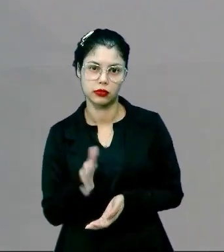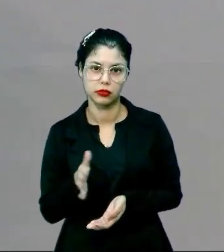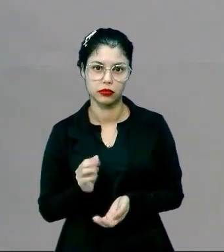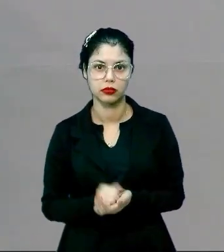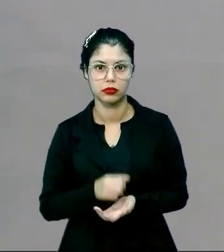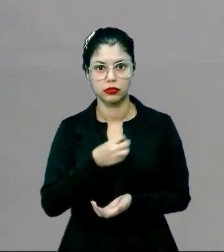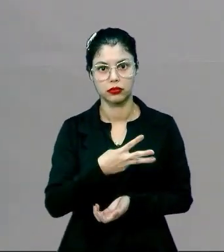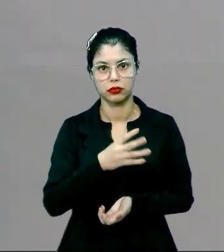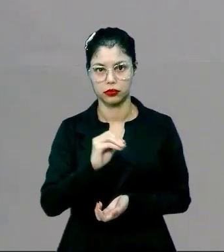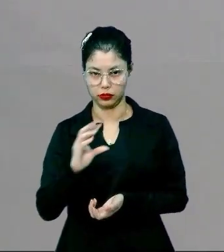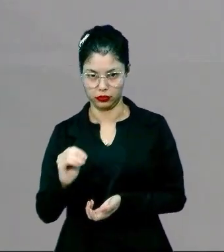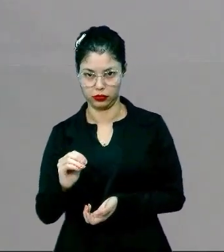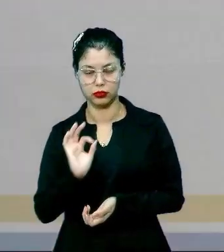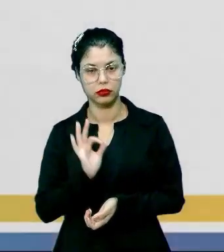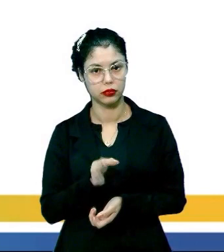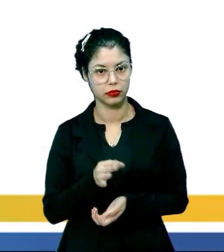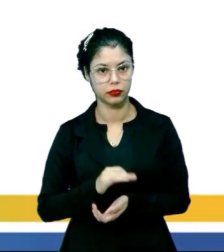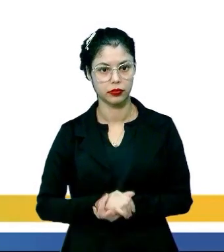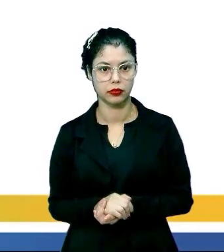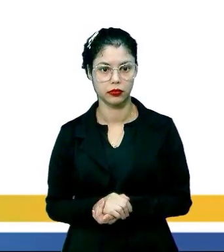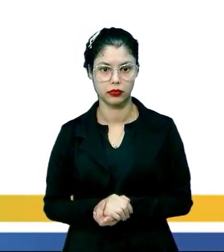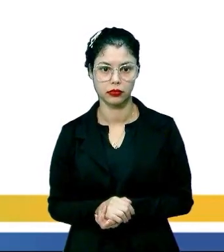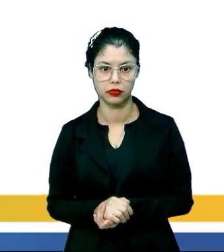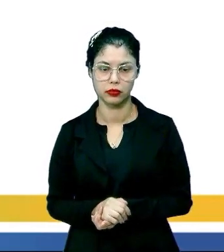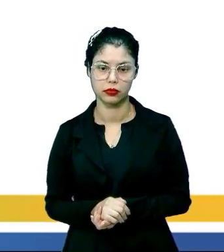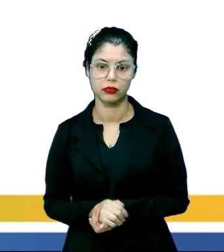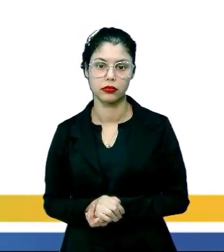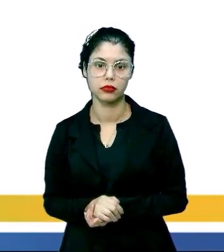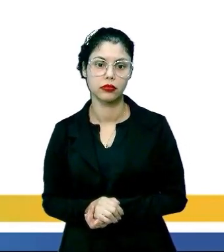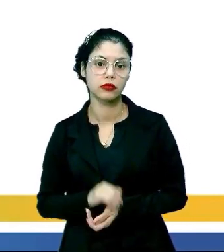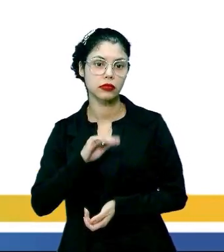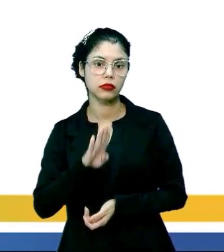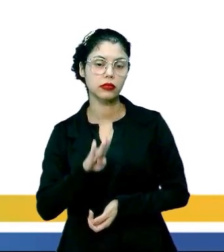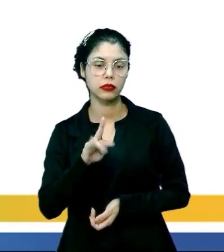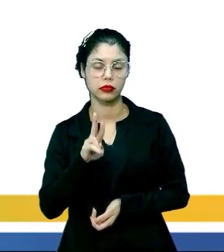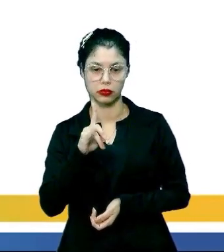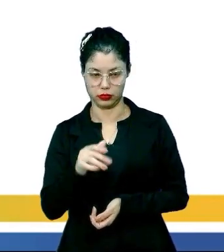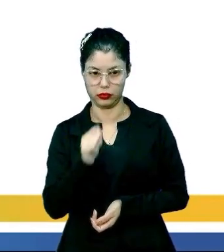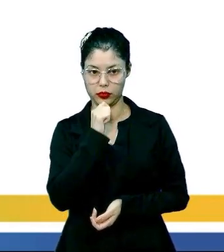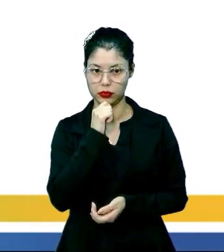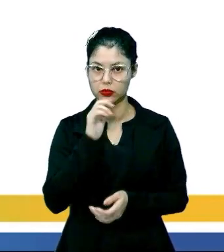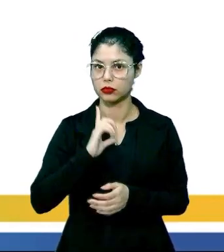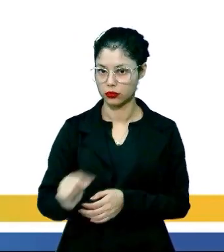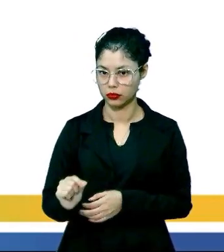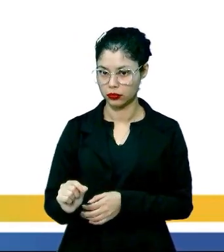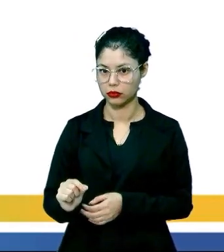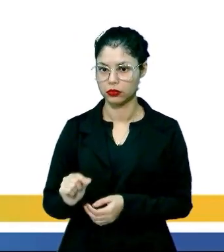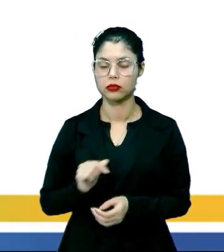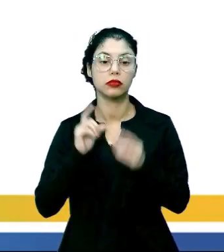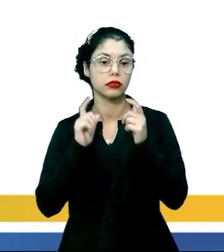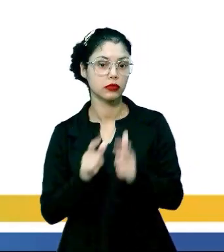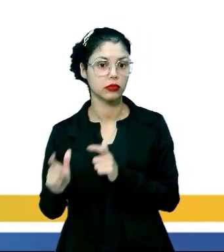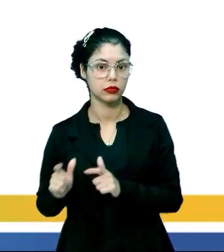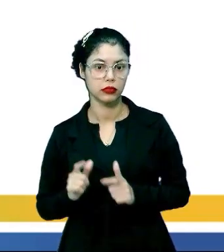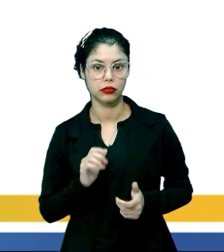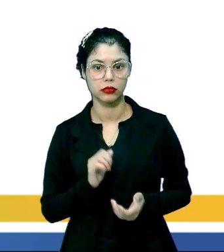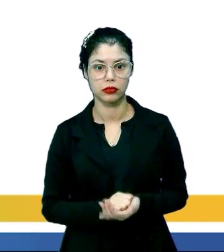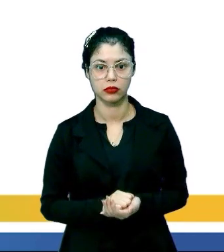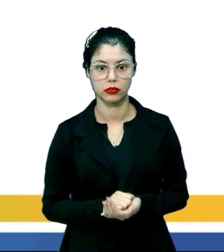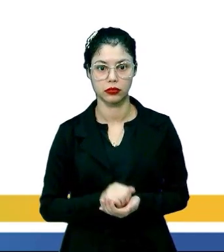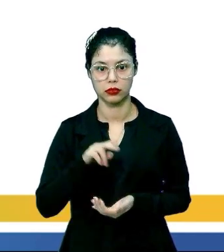de uns 300 ml, tá certo? Da bexiga que está armazenada, ela tem que sair. Vai sair por onde?